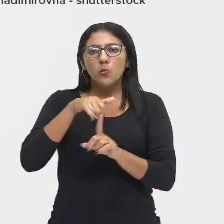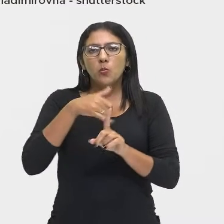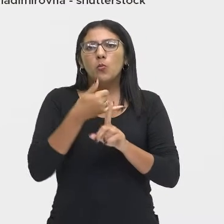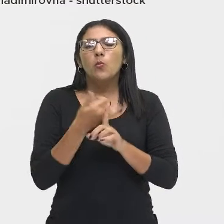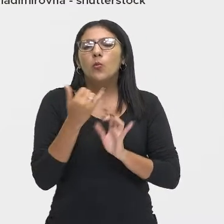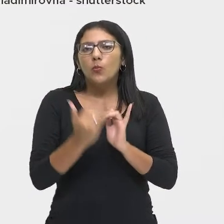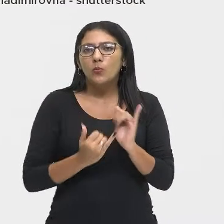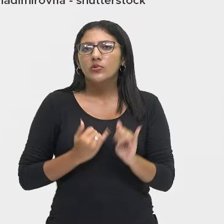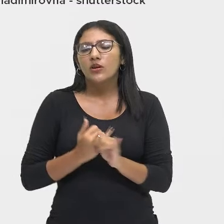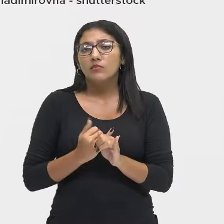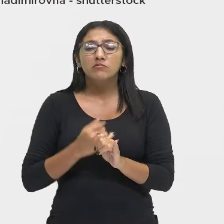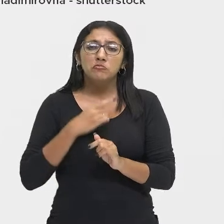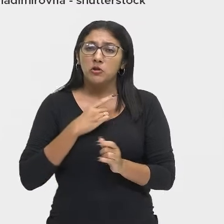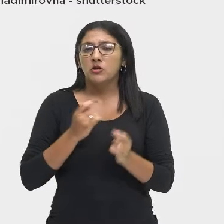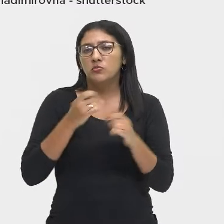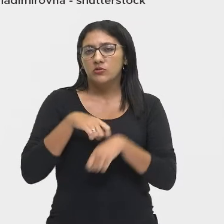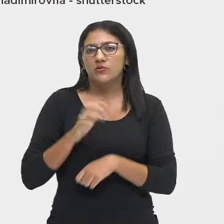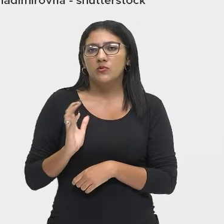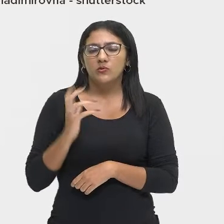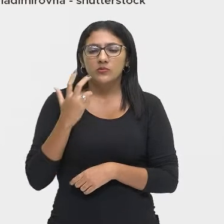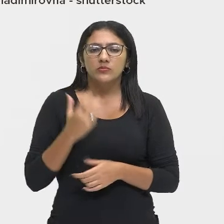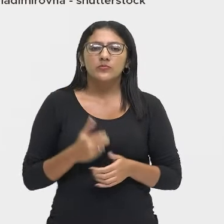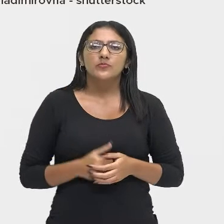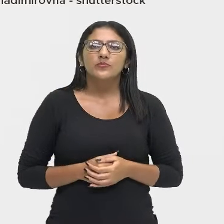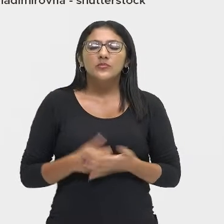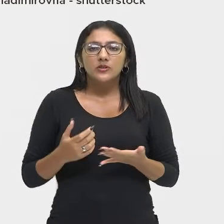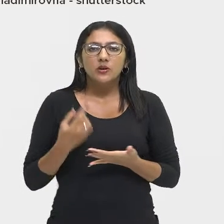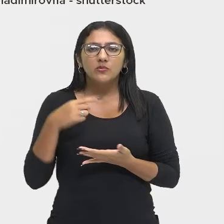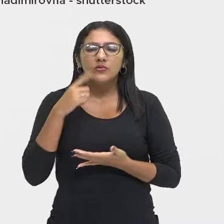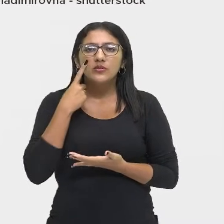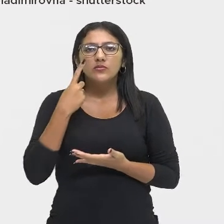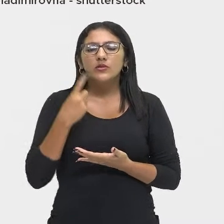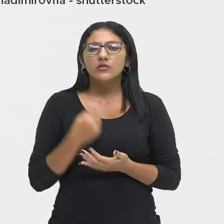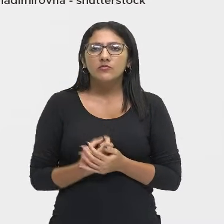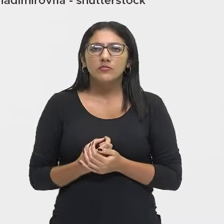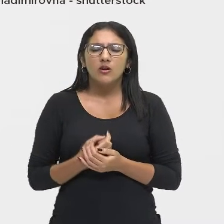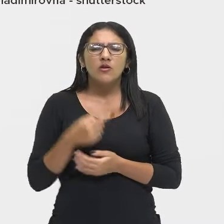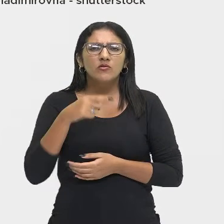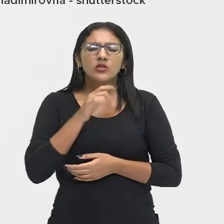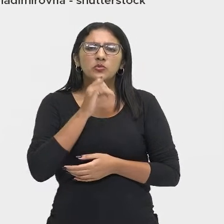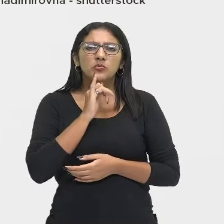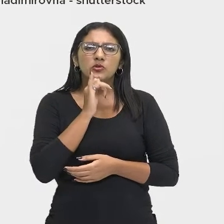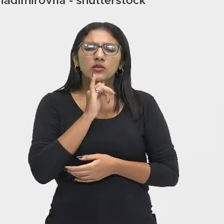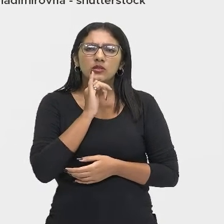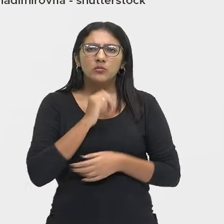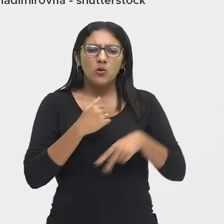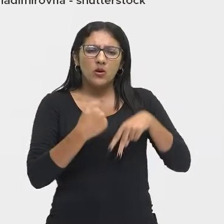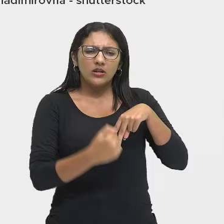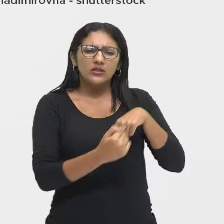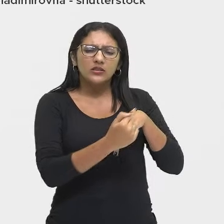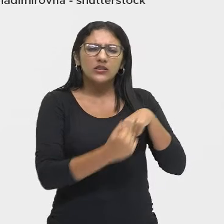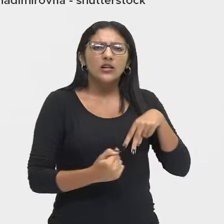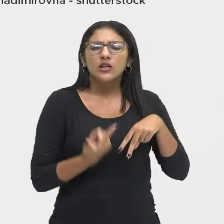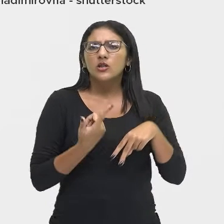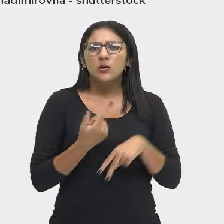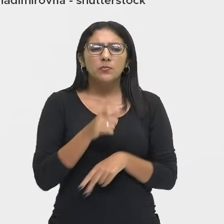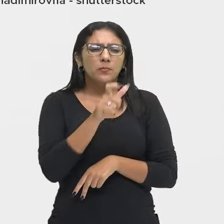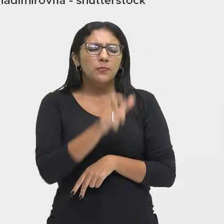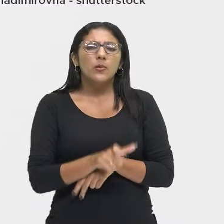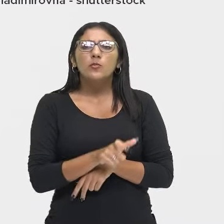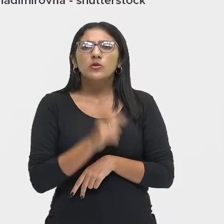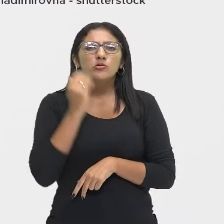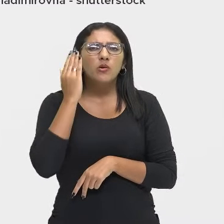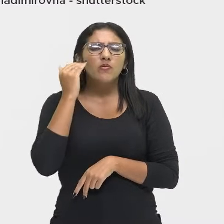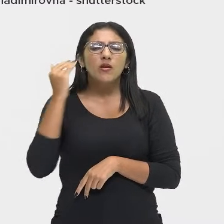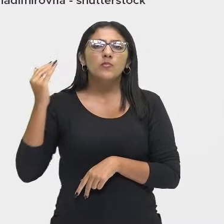vai acabar ocorrendo. Então, olha só, vocês cancelaram ou nós cancelamos uma determinada pessoa